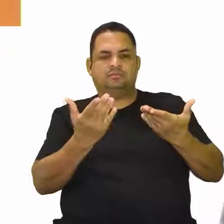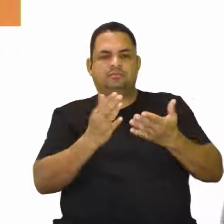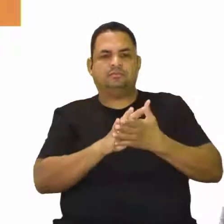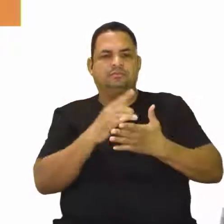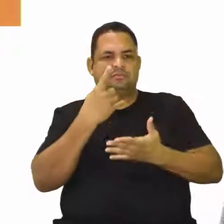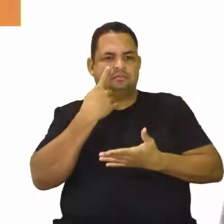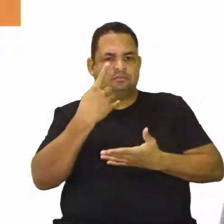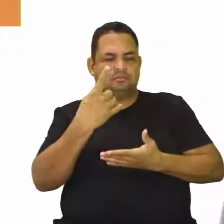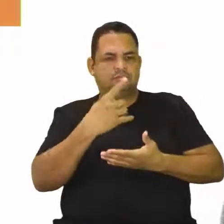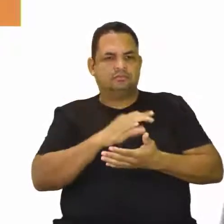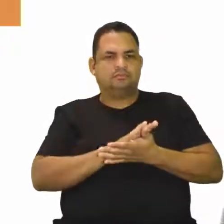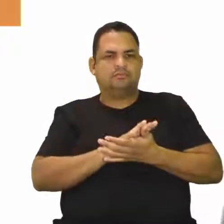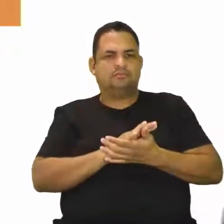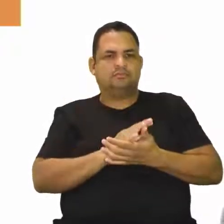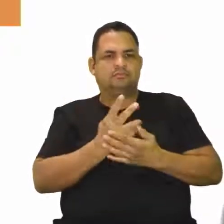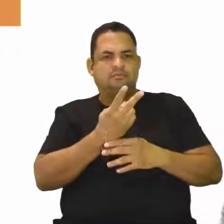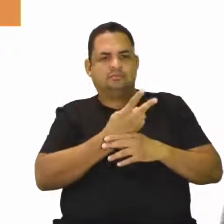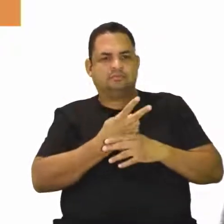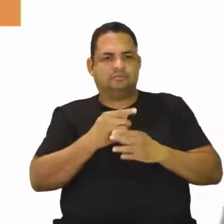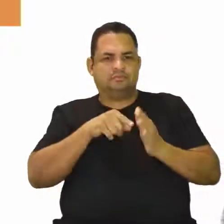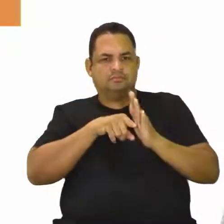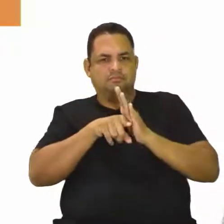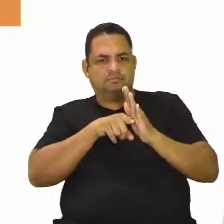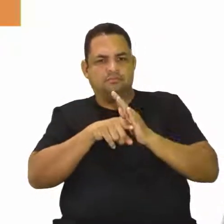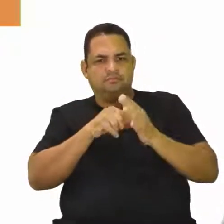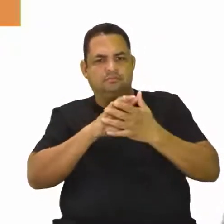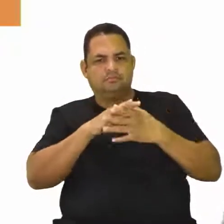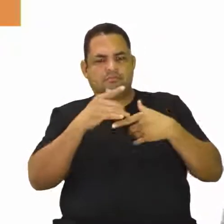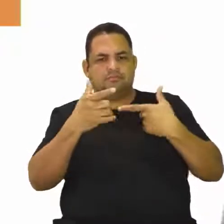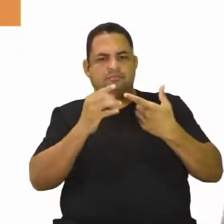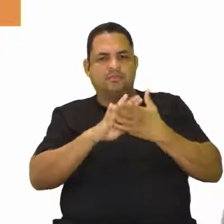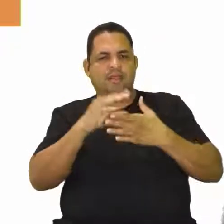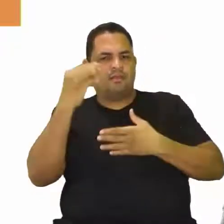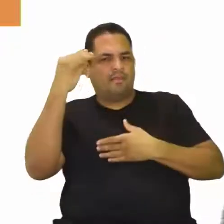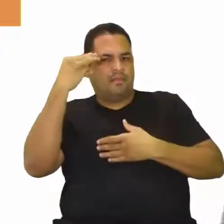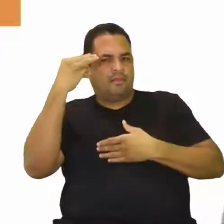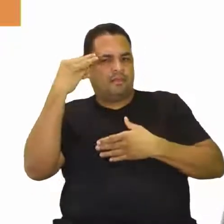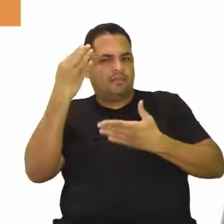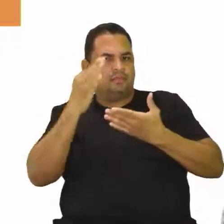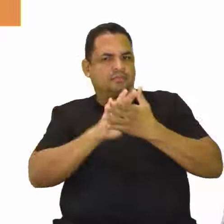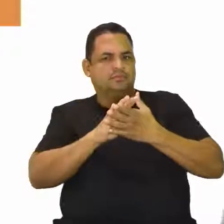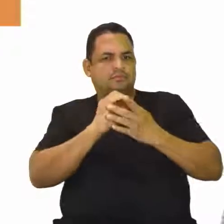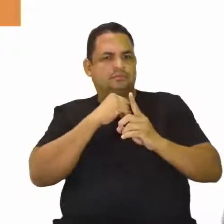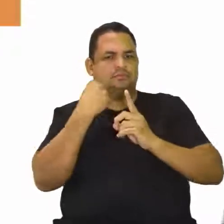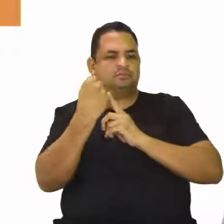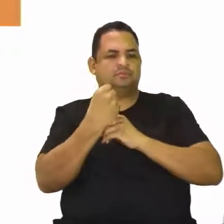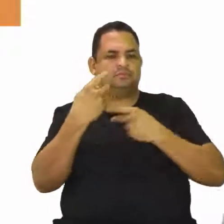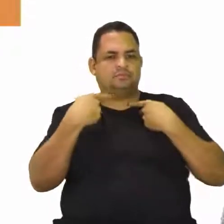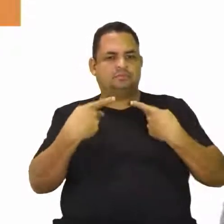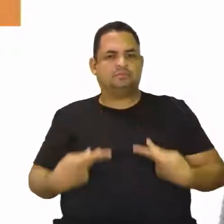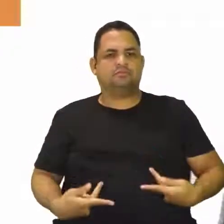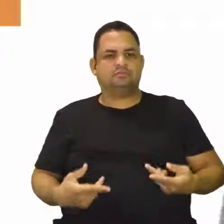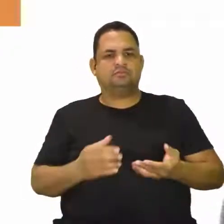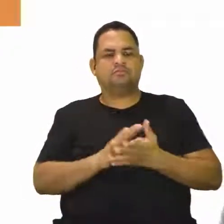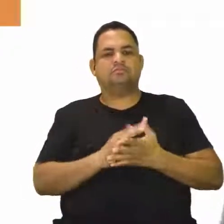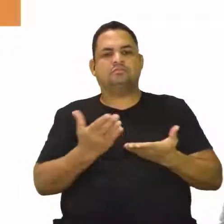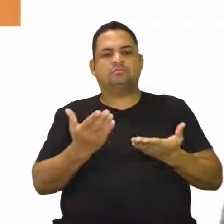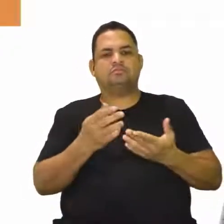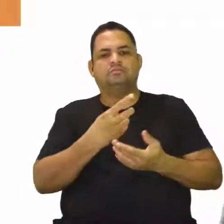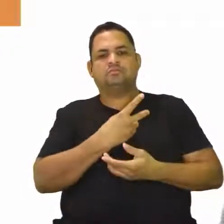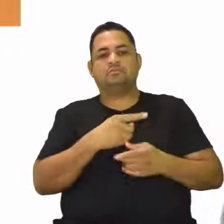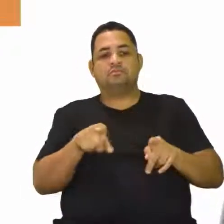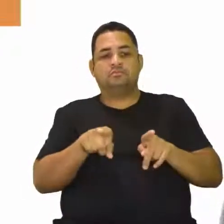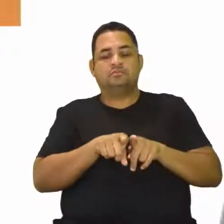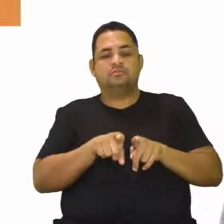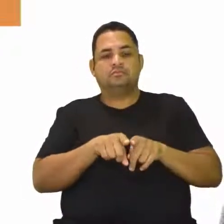beijo procurar analisar a produção da memória pelas sociedades humanas a